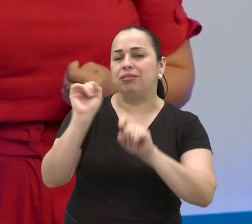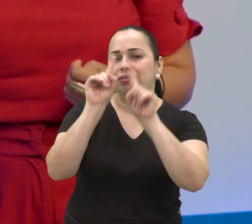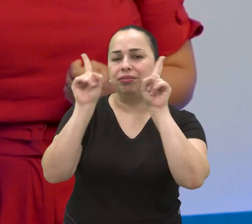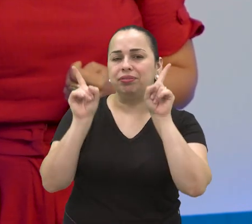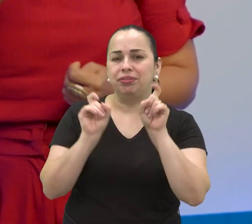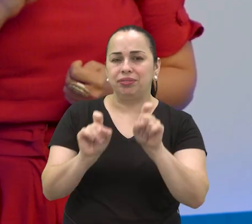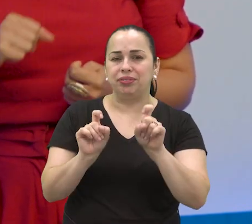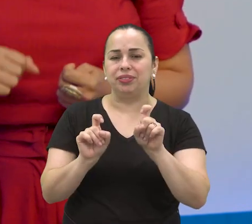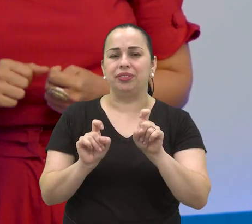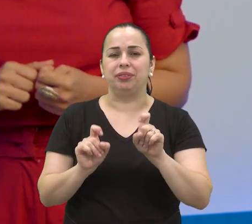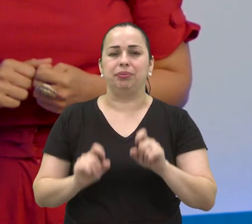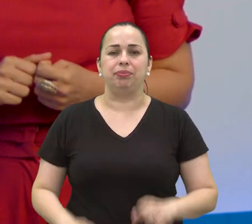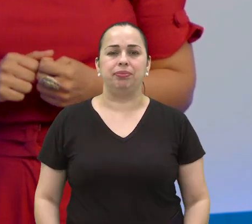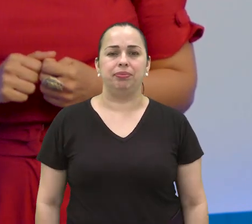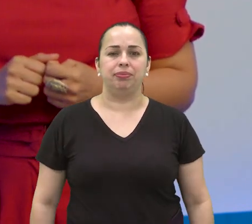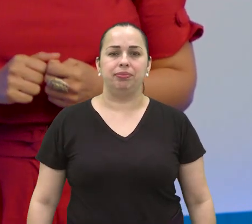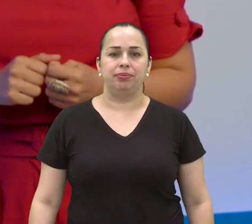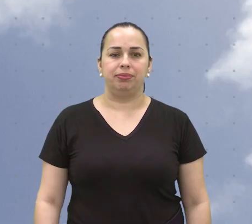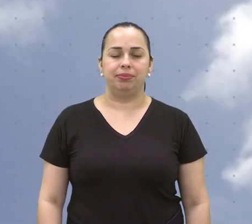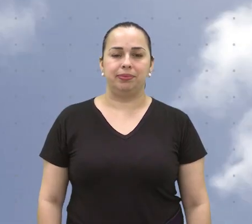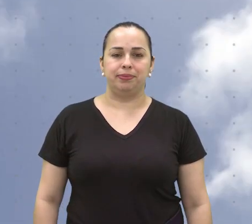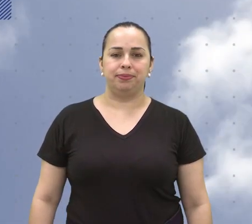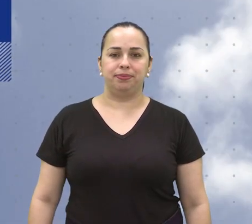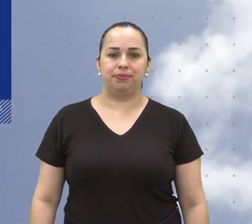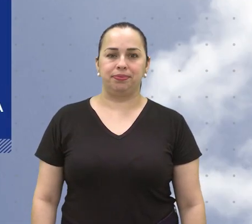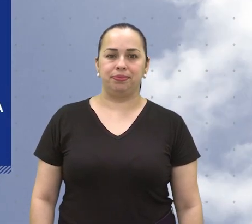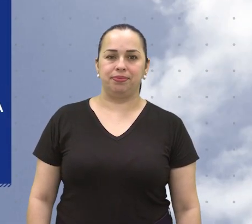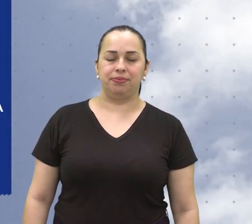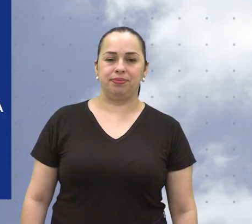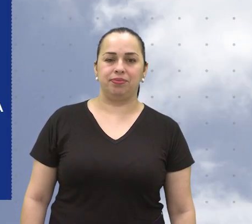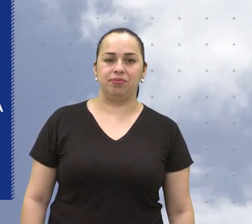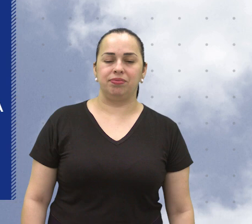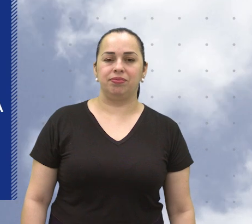e também amanhã, na previsão do tempo.